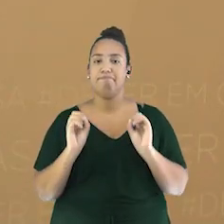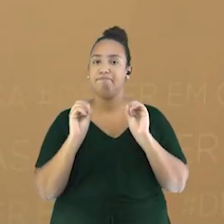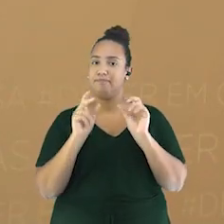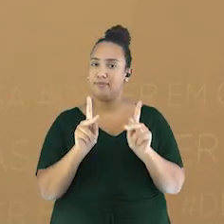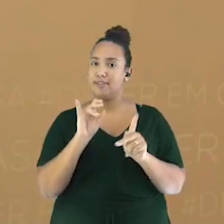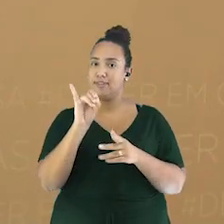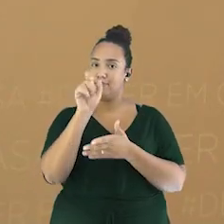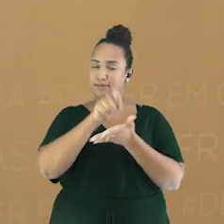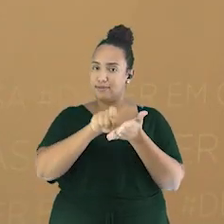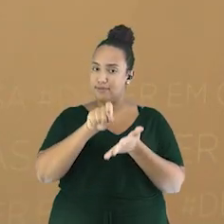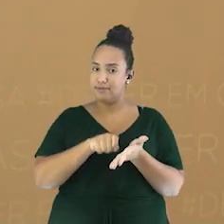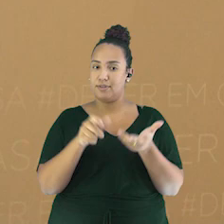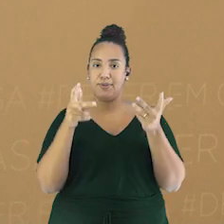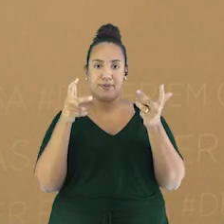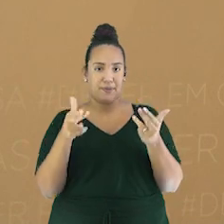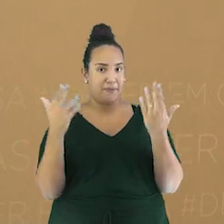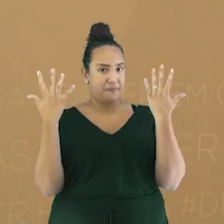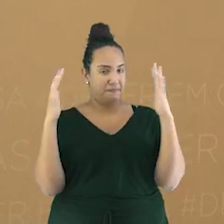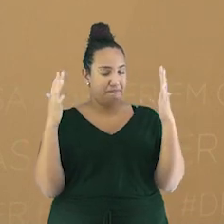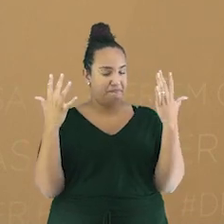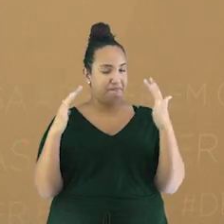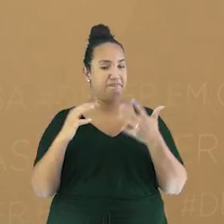dessa forma, você acertou.